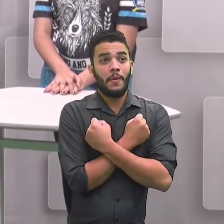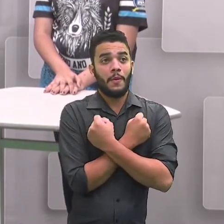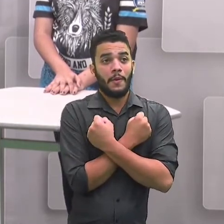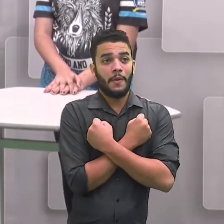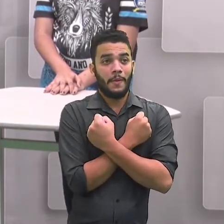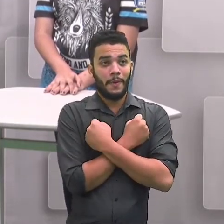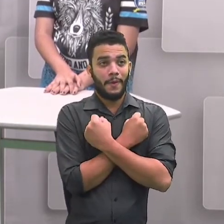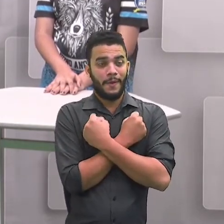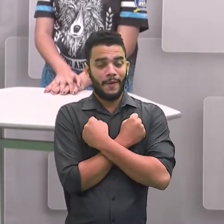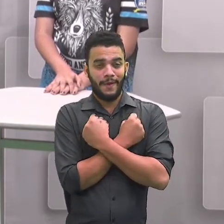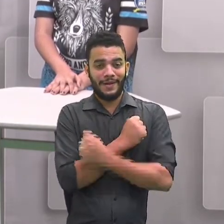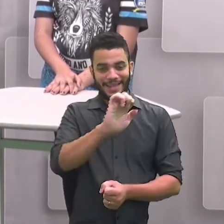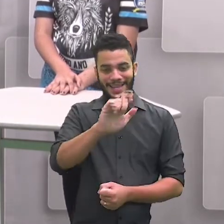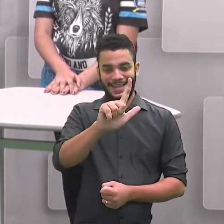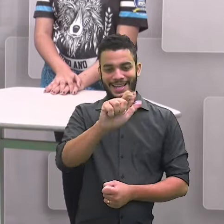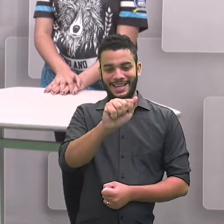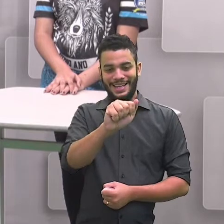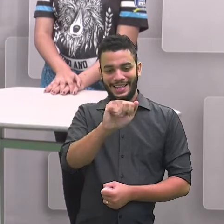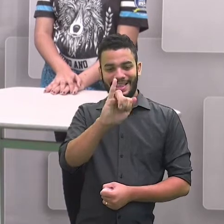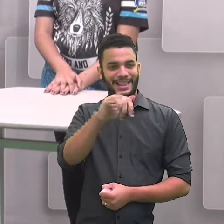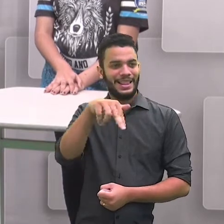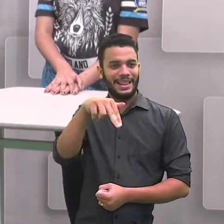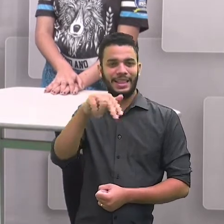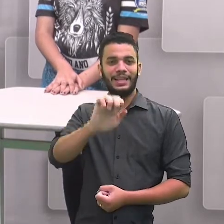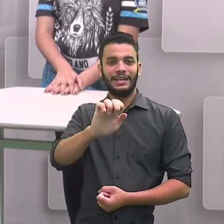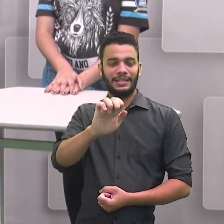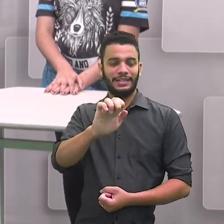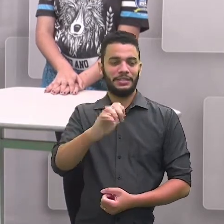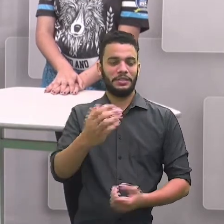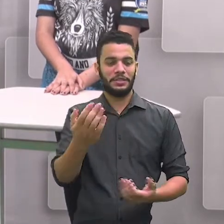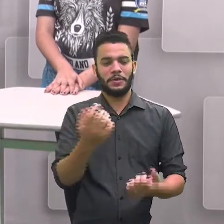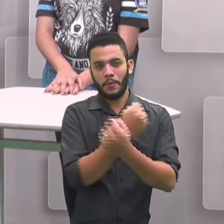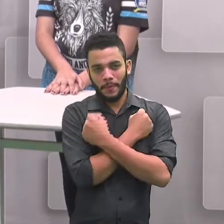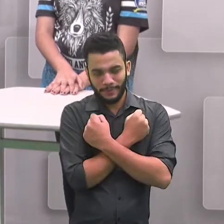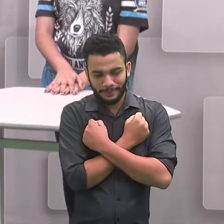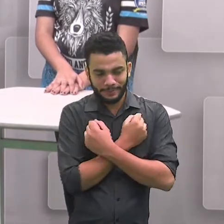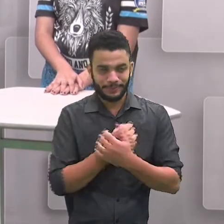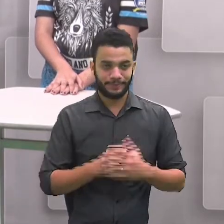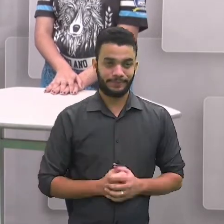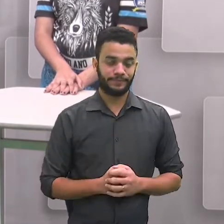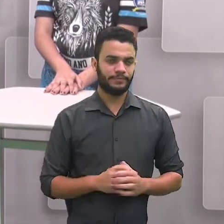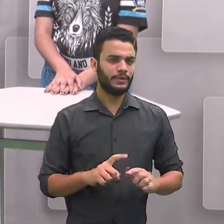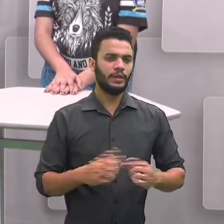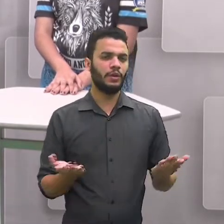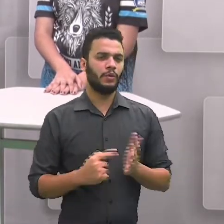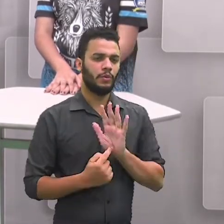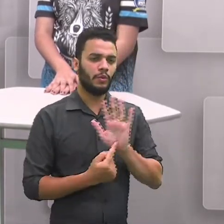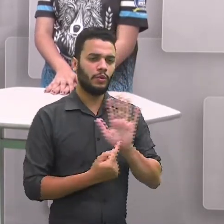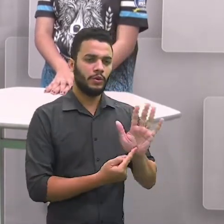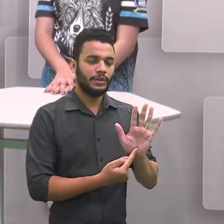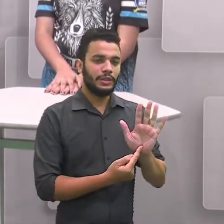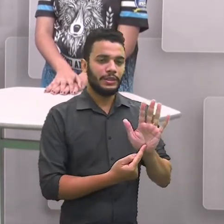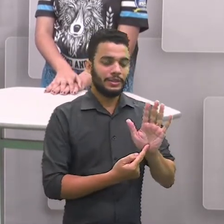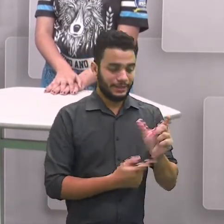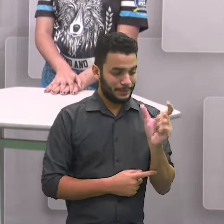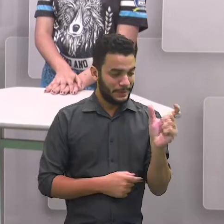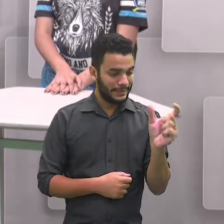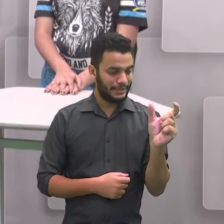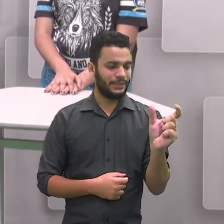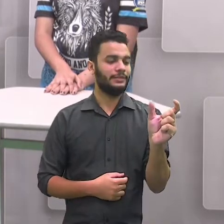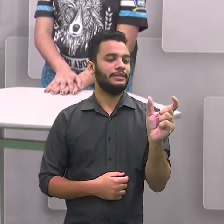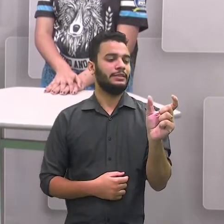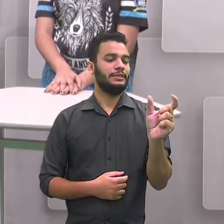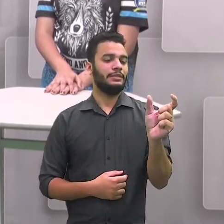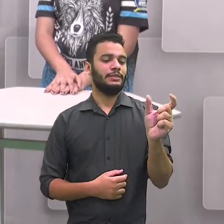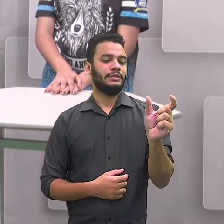3785. Um abraço. Então, sua palavra está